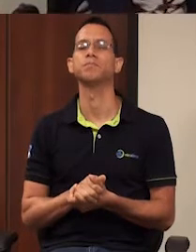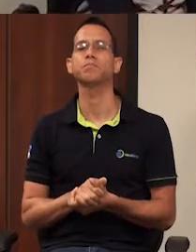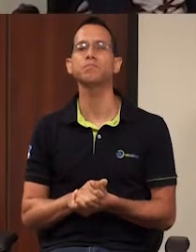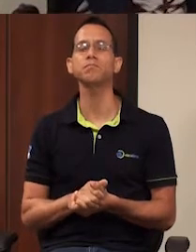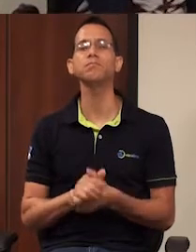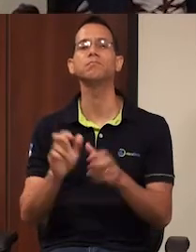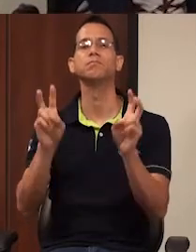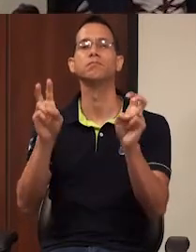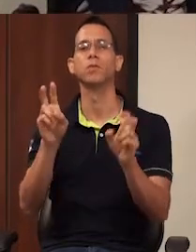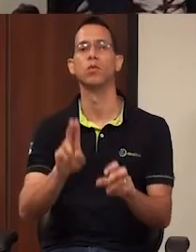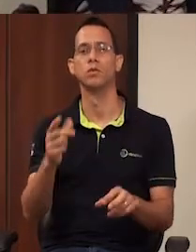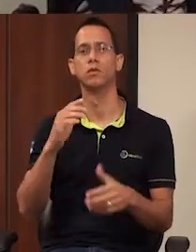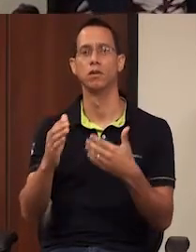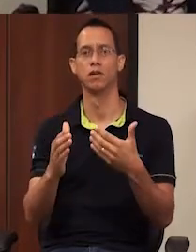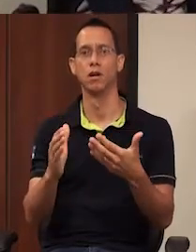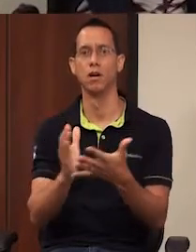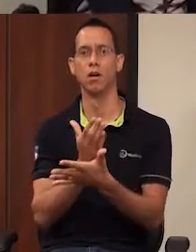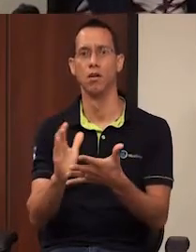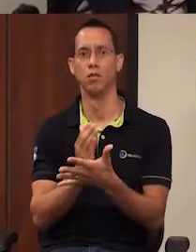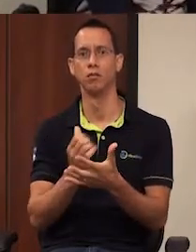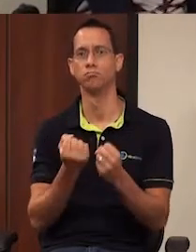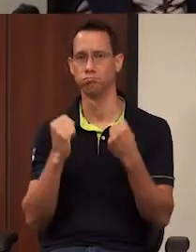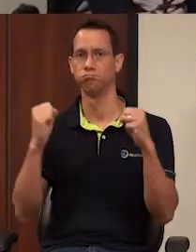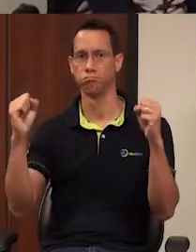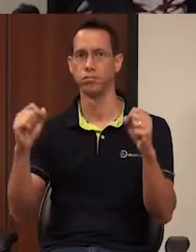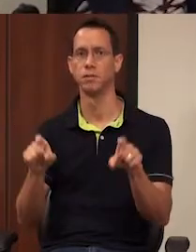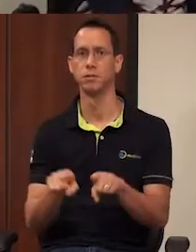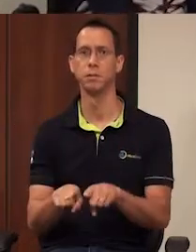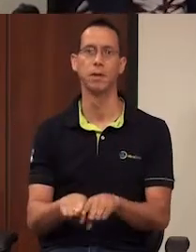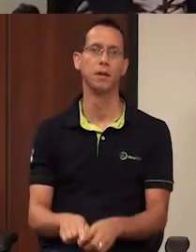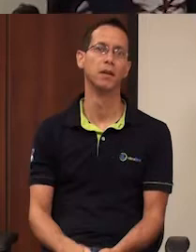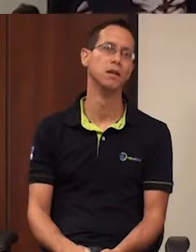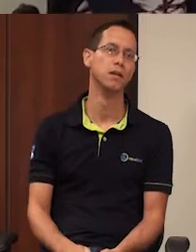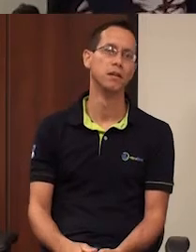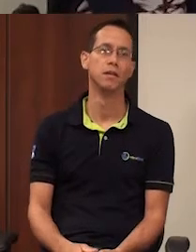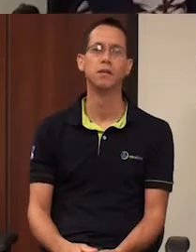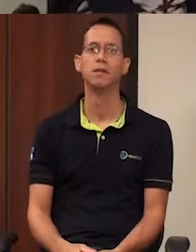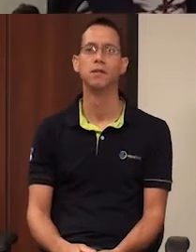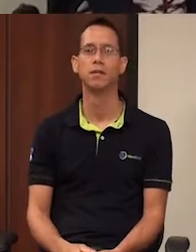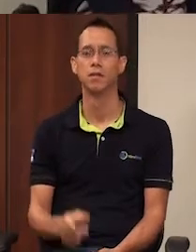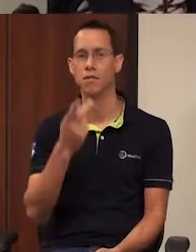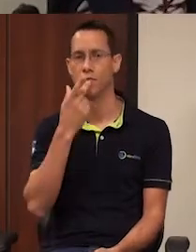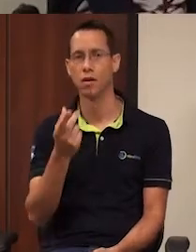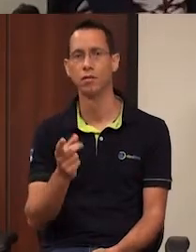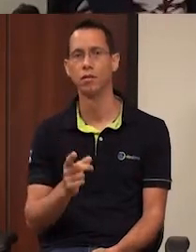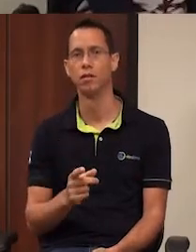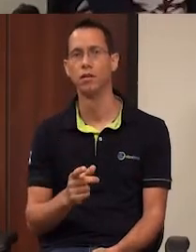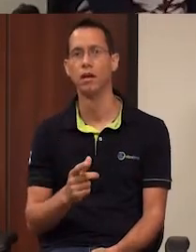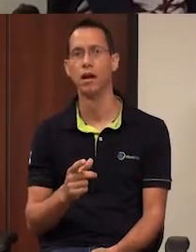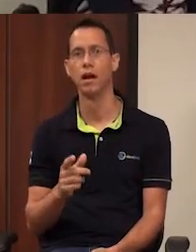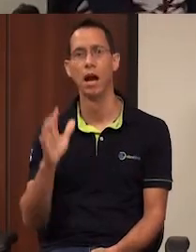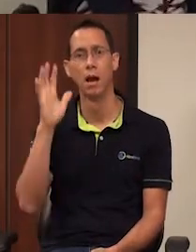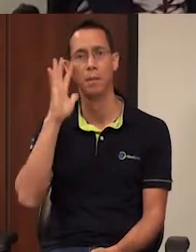argumentos que ela usa, porque tem muitas mães que são militantes, inclusive, né, e aí a dificuldade é maior. Então elas falam assim, não, mas o que não está se levando